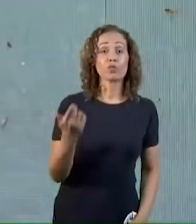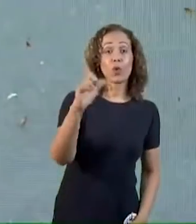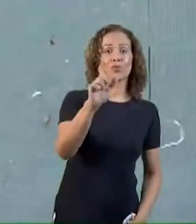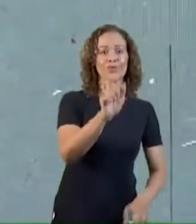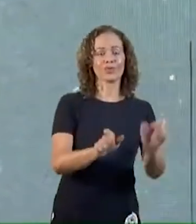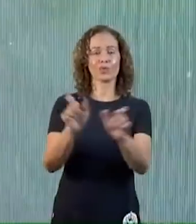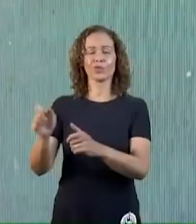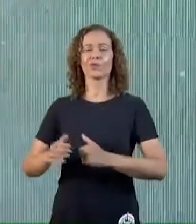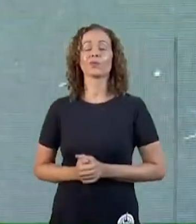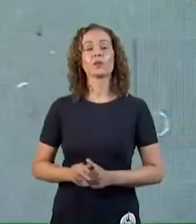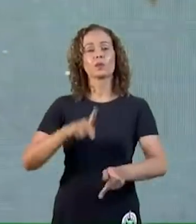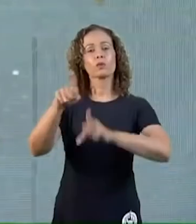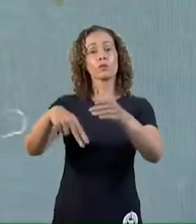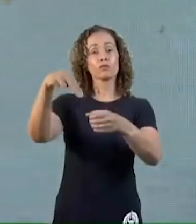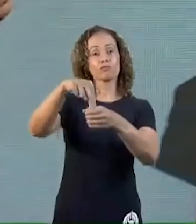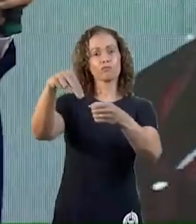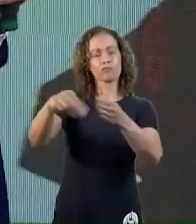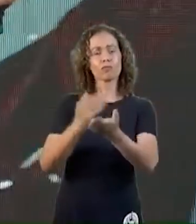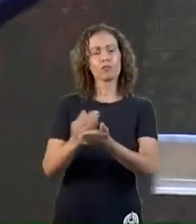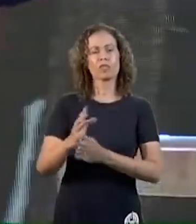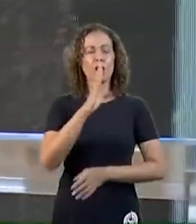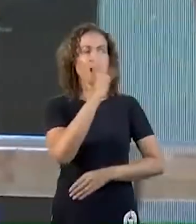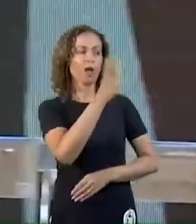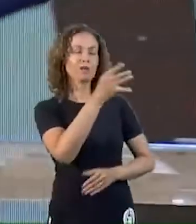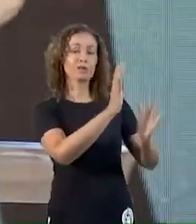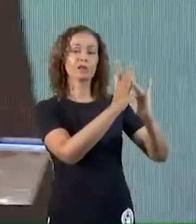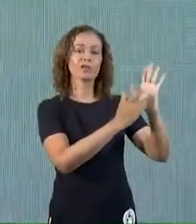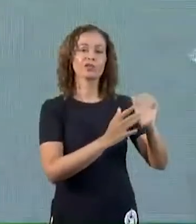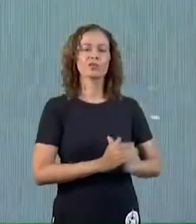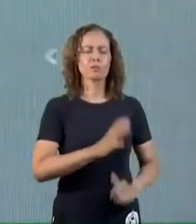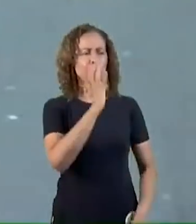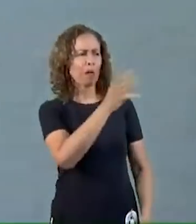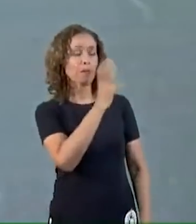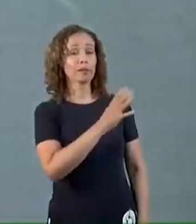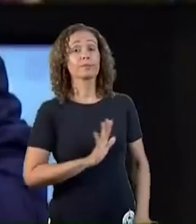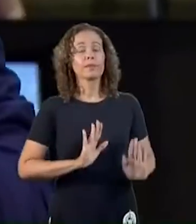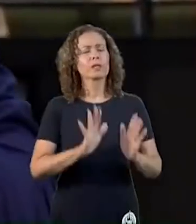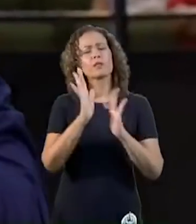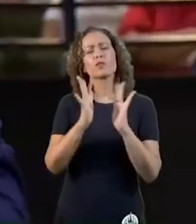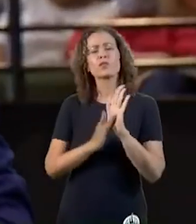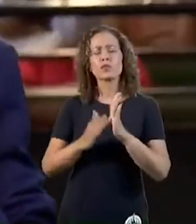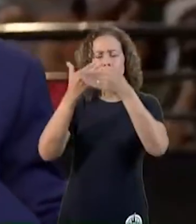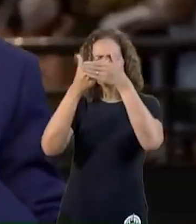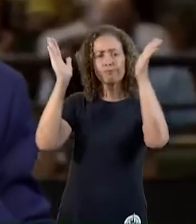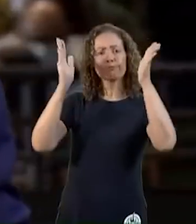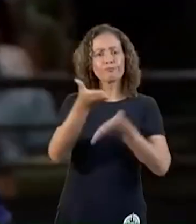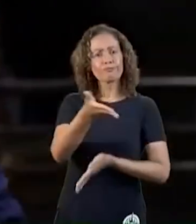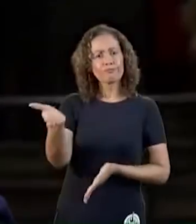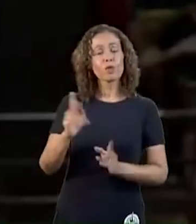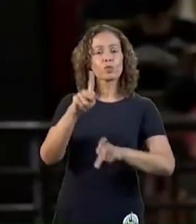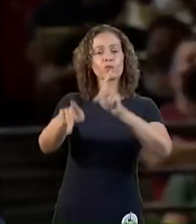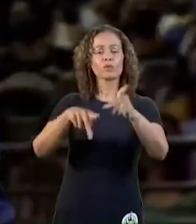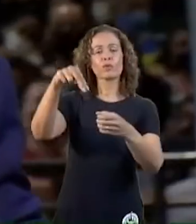Interessante que os nazarenos começaram a acusar Jesus, sendo que Jesus estava tentando abrir os olhos dos nazarenos. Jesus passa a vida inteira,